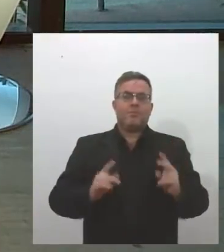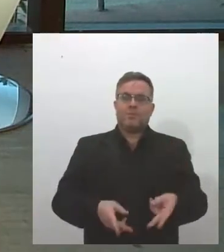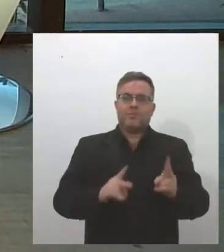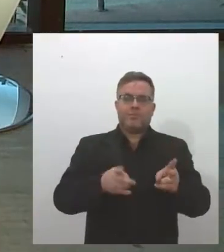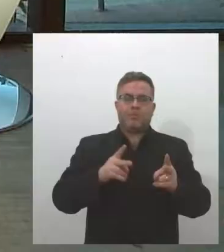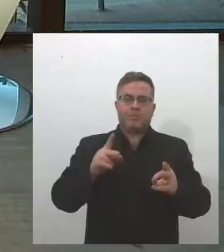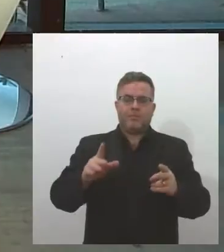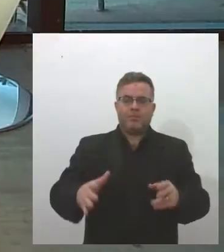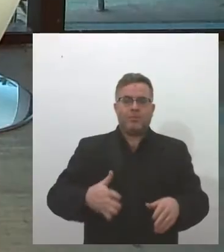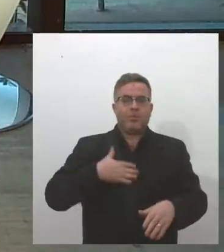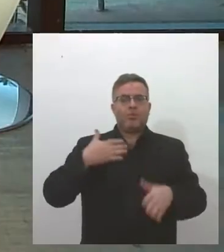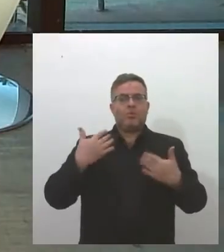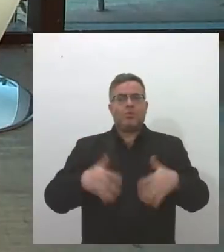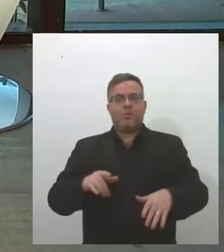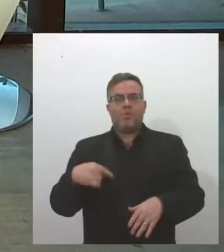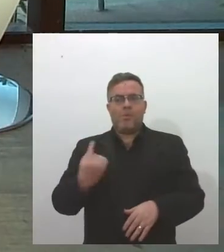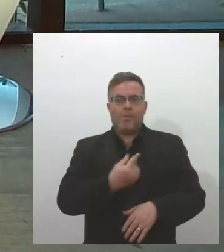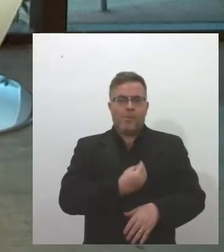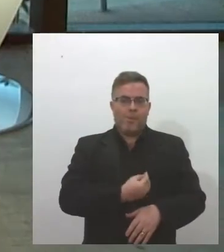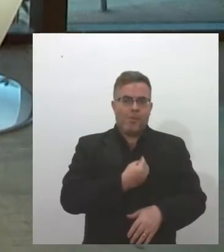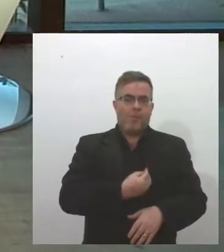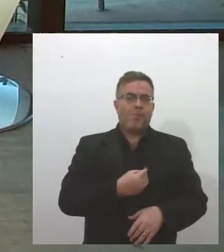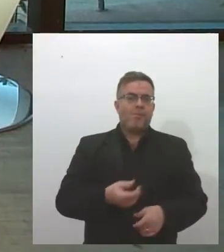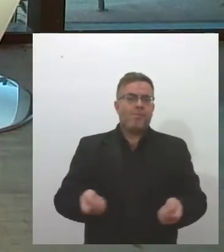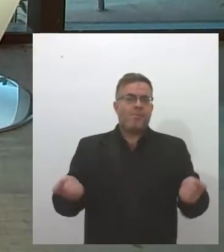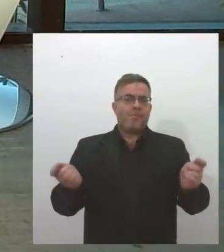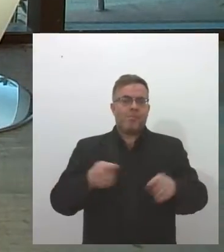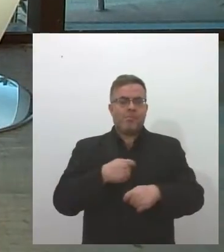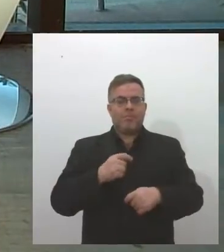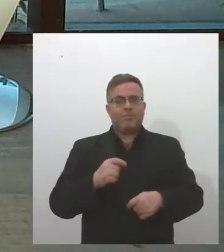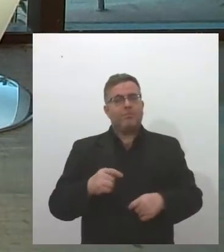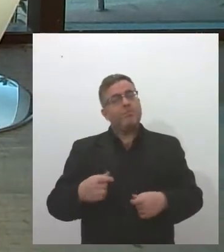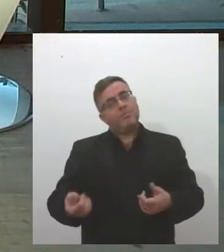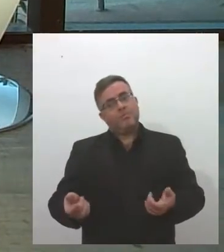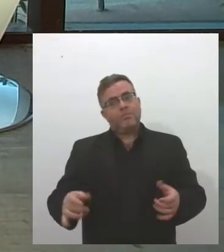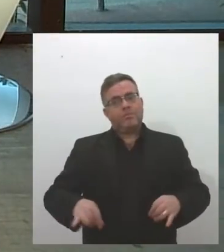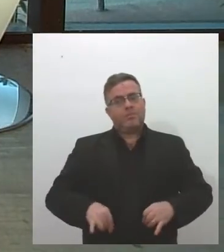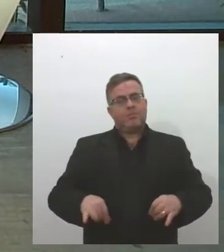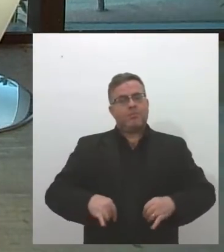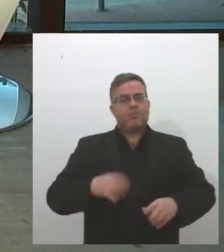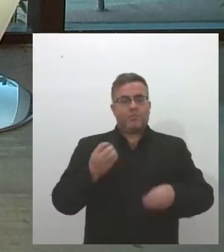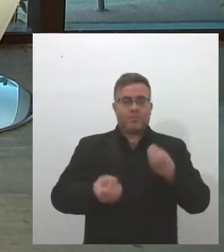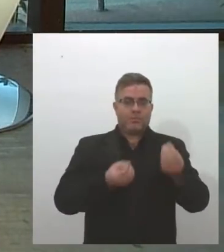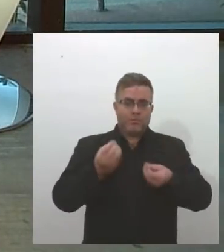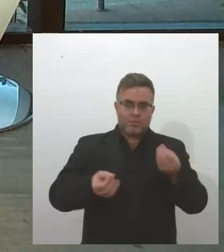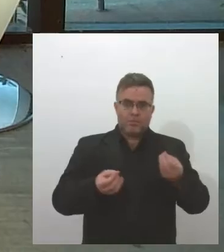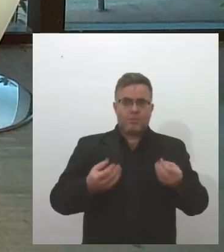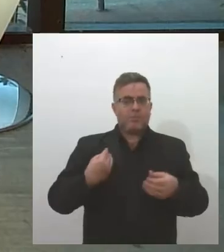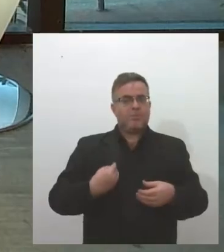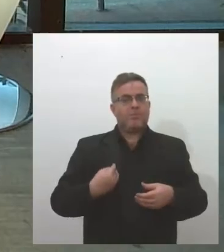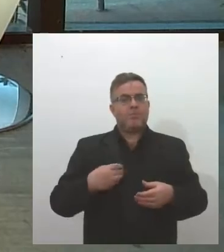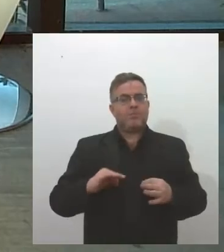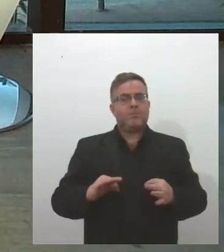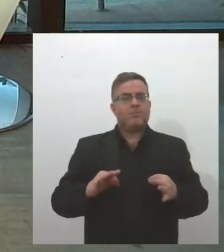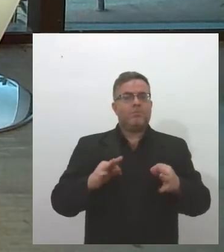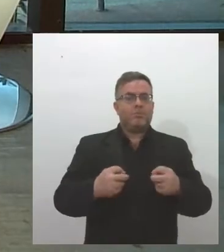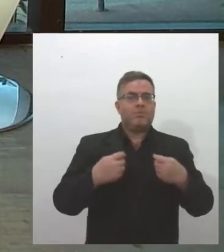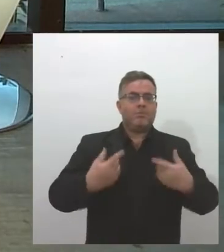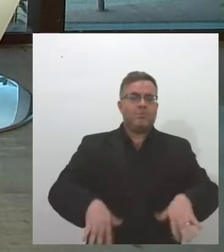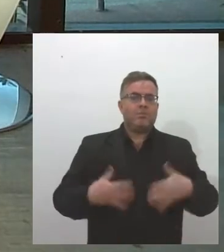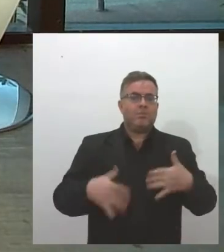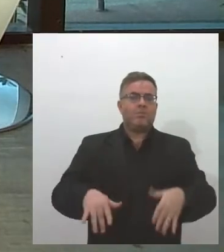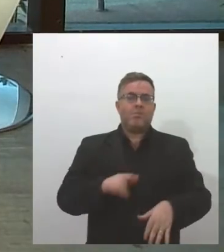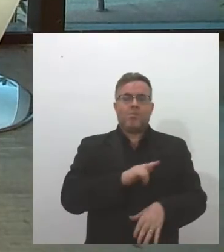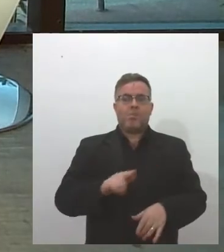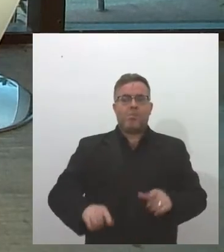impacto direto em nossas vidas, né, Sara? Com certeza, não só no bolso, mas como na vida como um todo, né? Até porque o governo